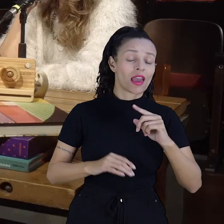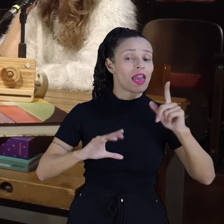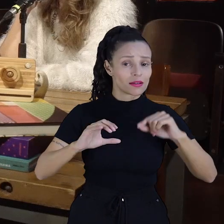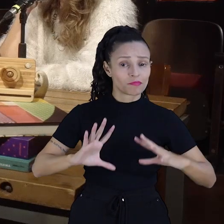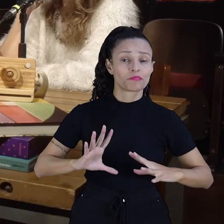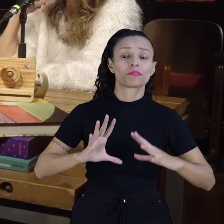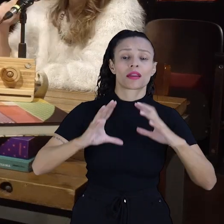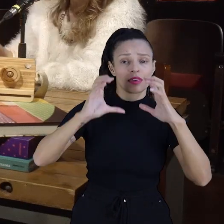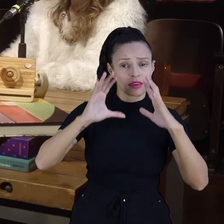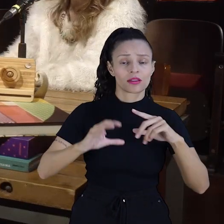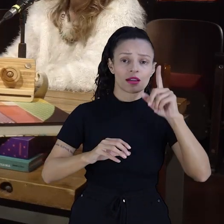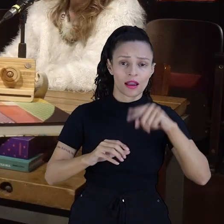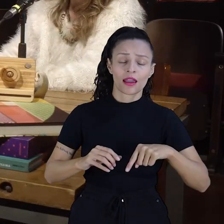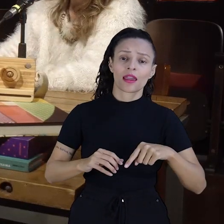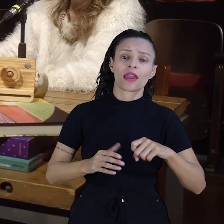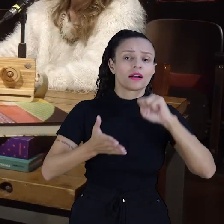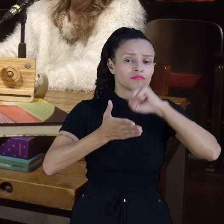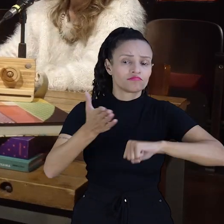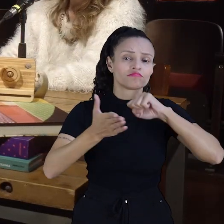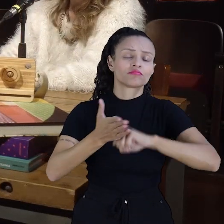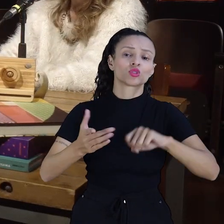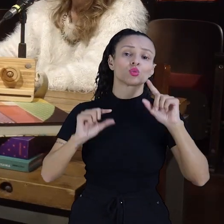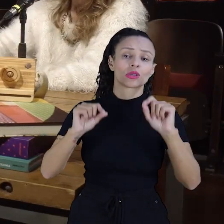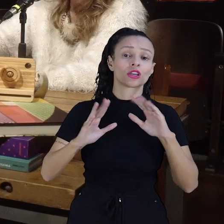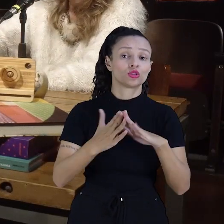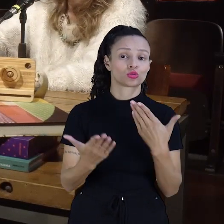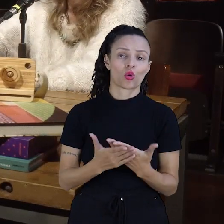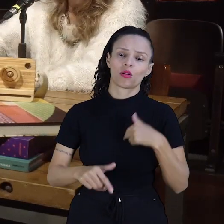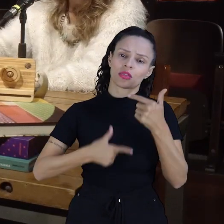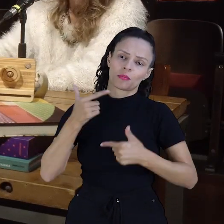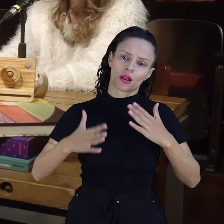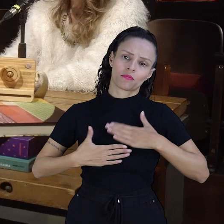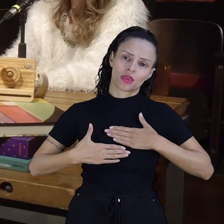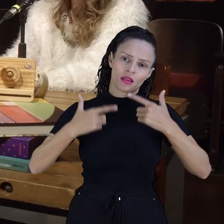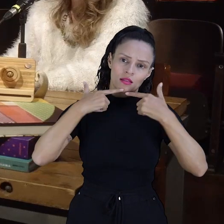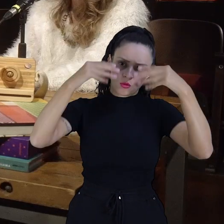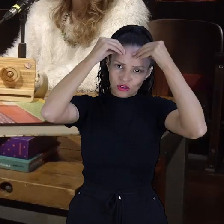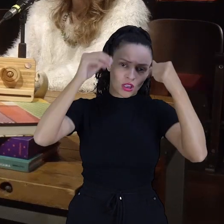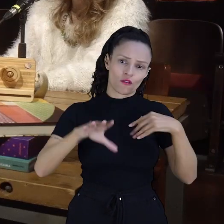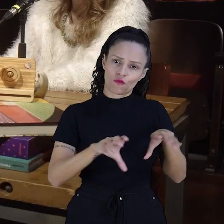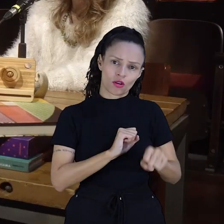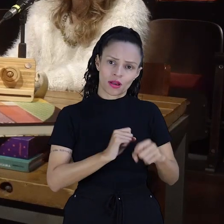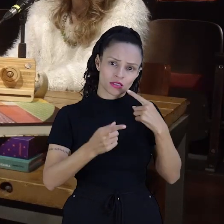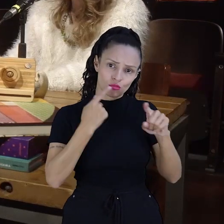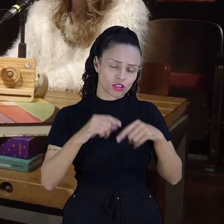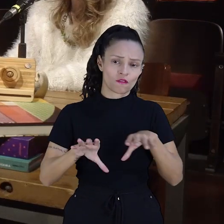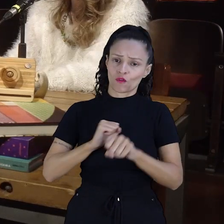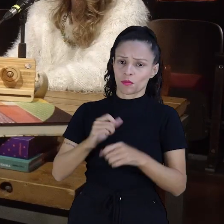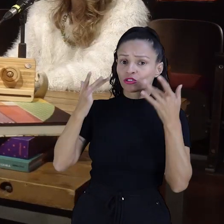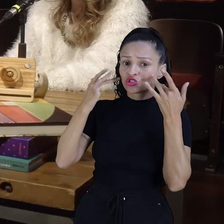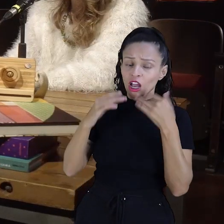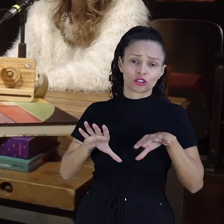É uma briga, uma reivindicação de que na escola eu trabalho a minha linguagem. Eu não sou formada em música, eu não sou formada